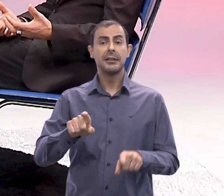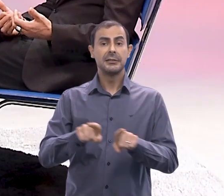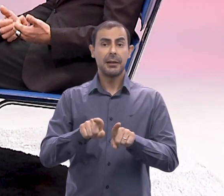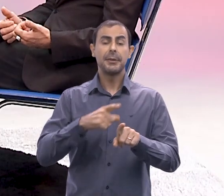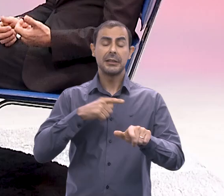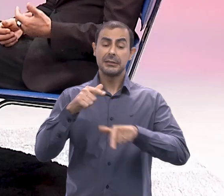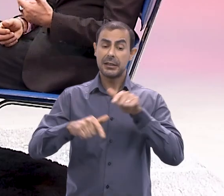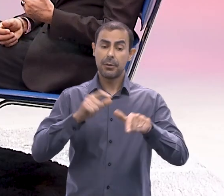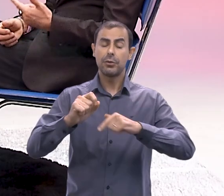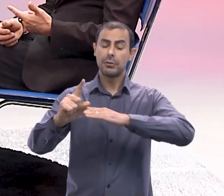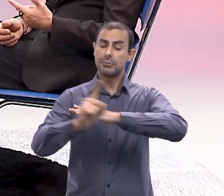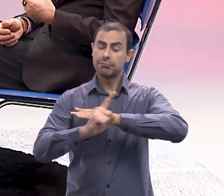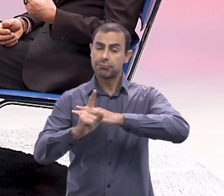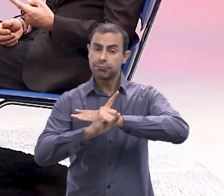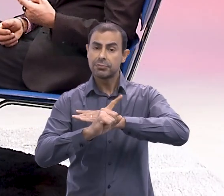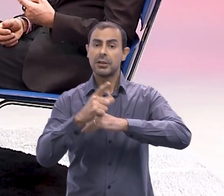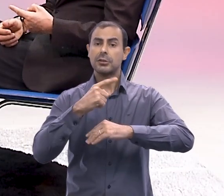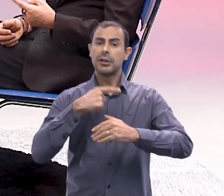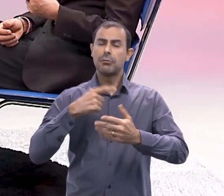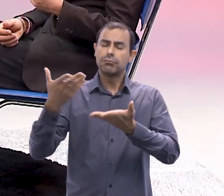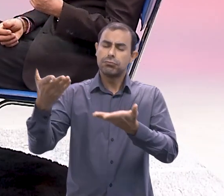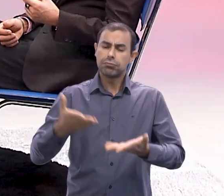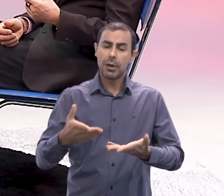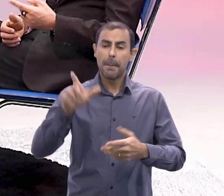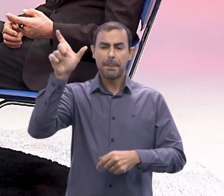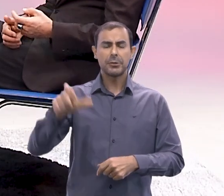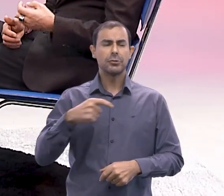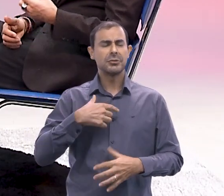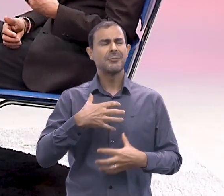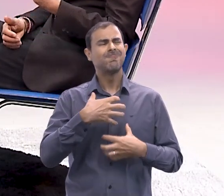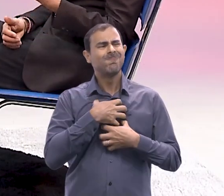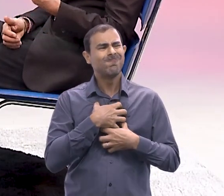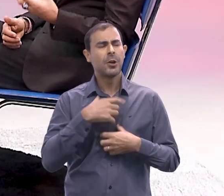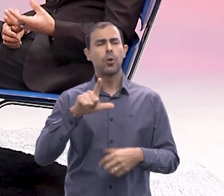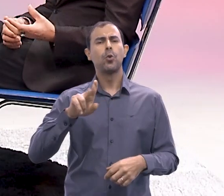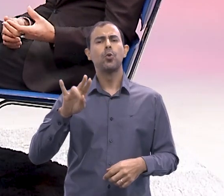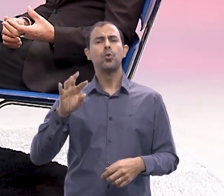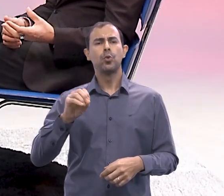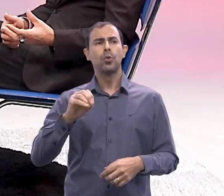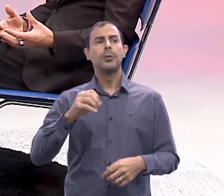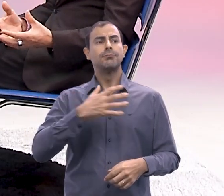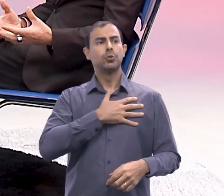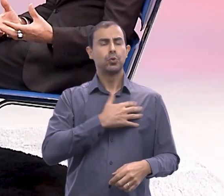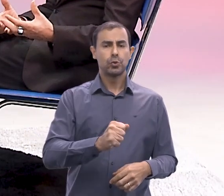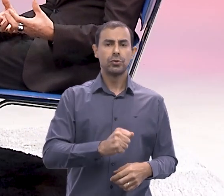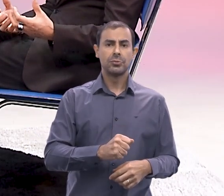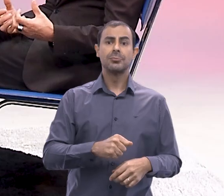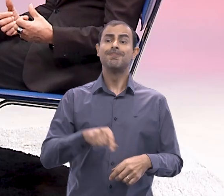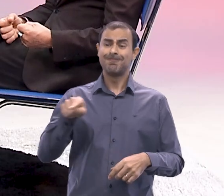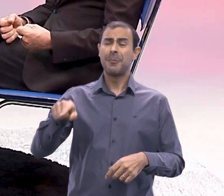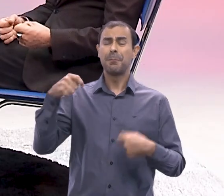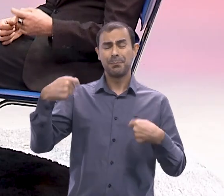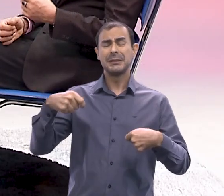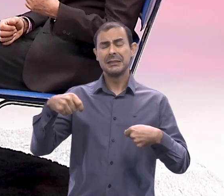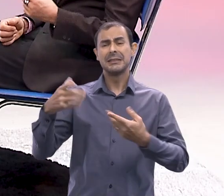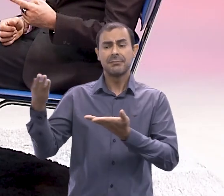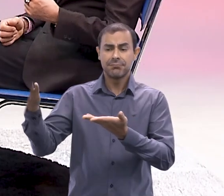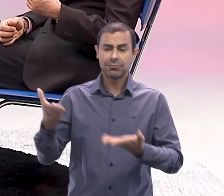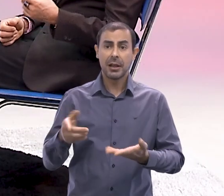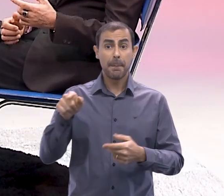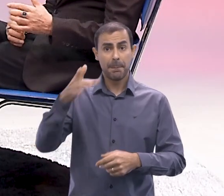esse acolhimento de pessoas que estão passando pelo luto por suicídio, que é muito impactante, e a gente precisa acolher